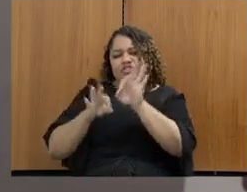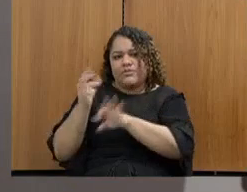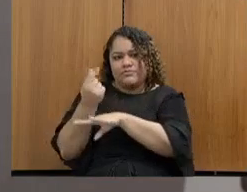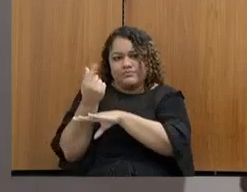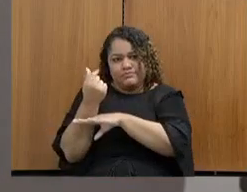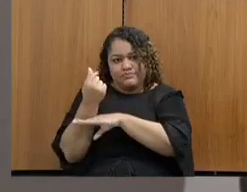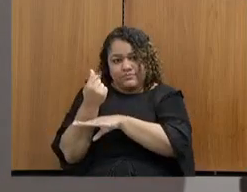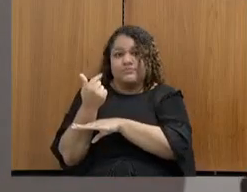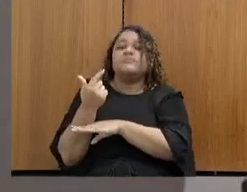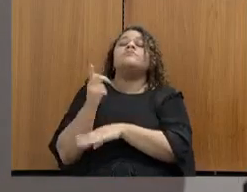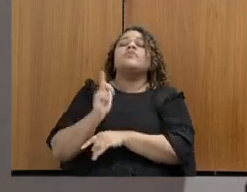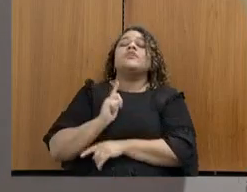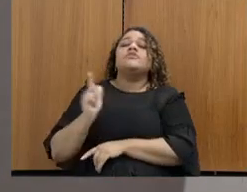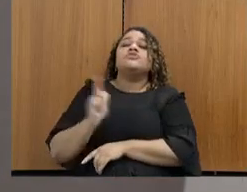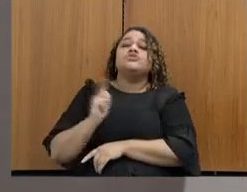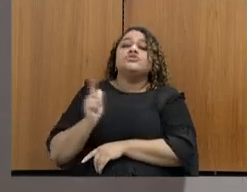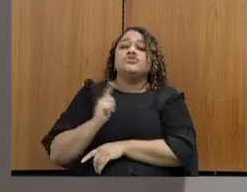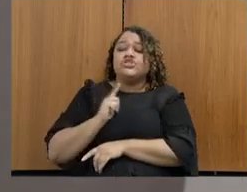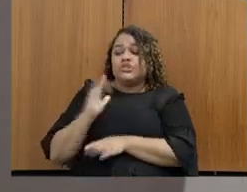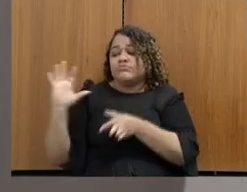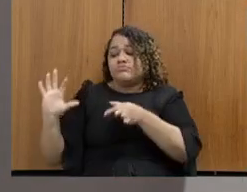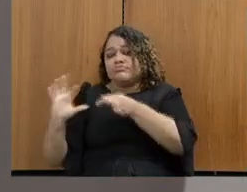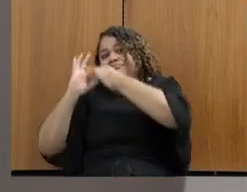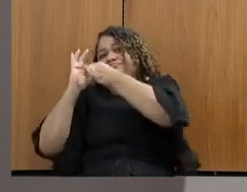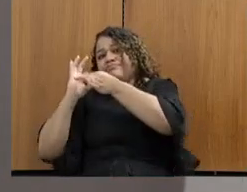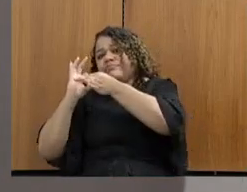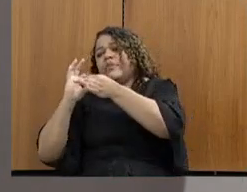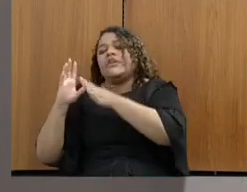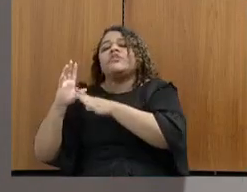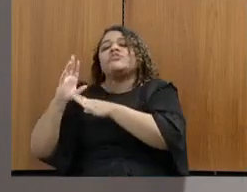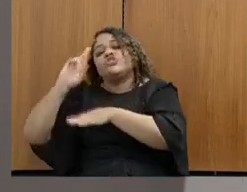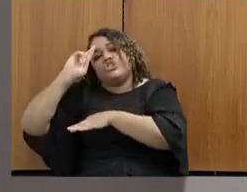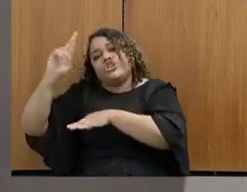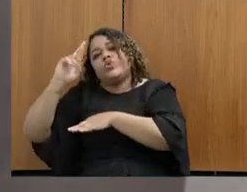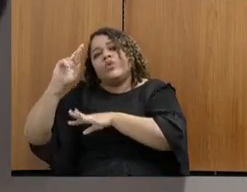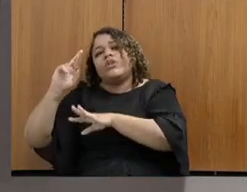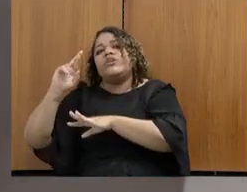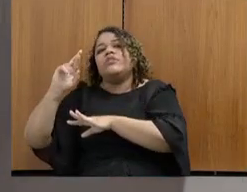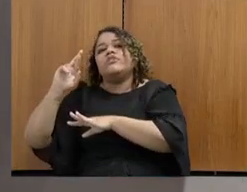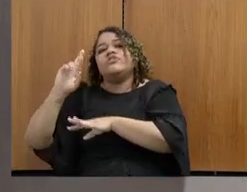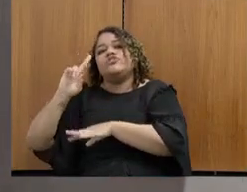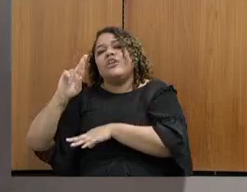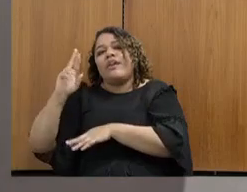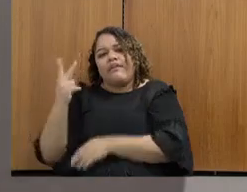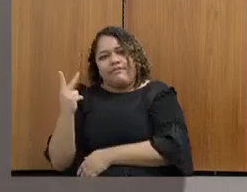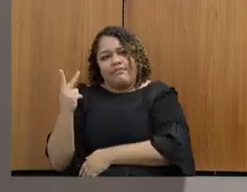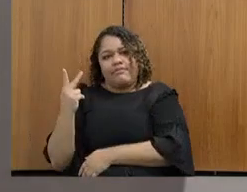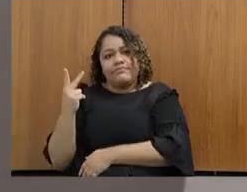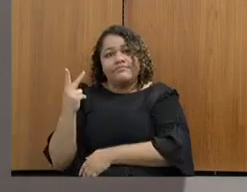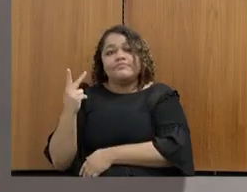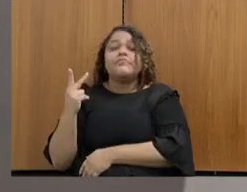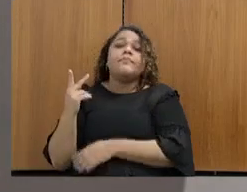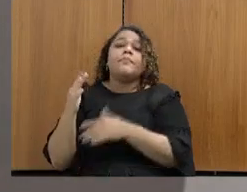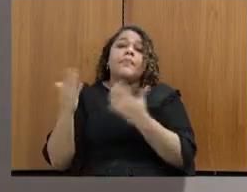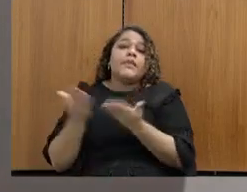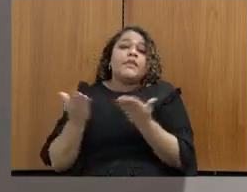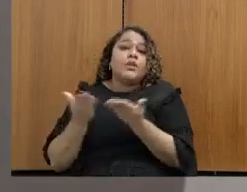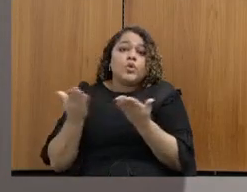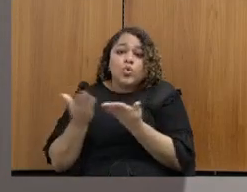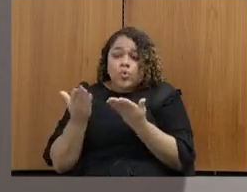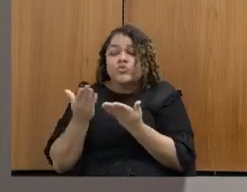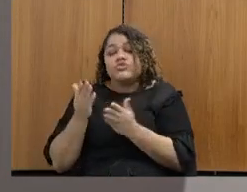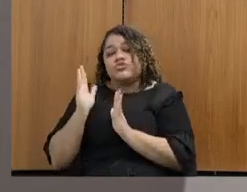da Superintendência Diretoria de recursos humanos que né hoje ela é está muito melhor incrementar